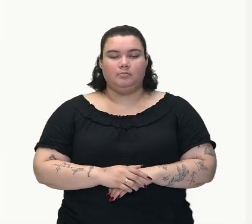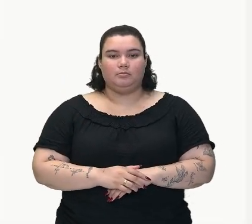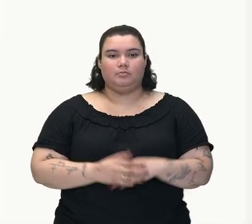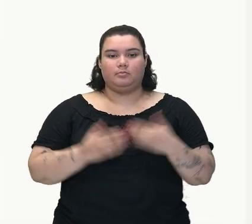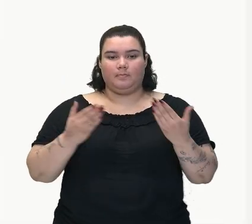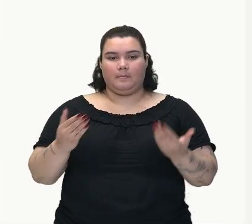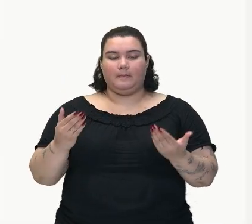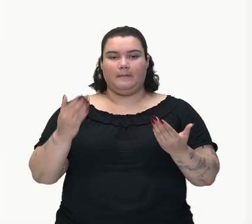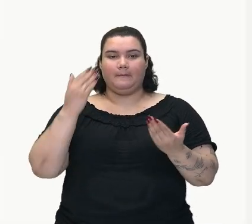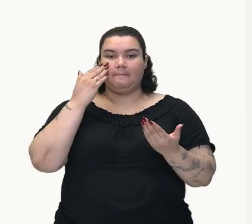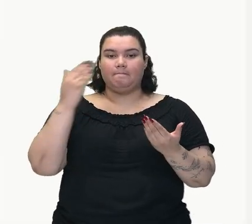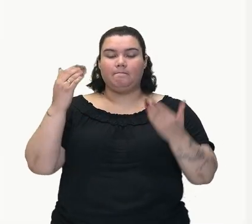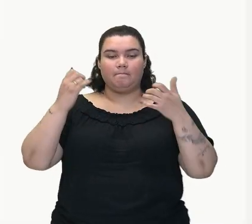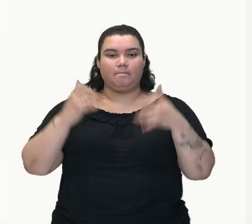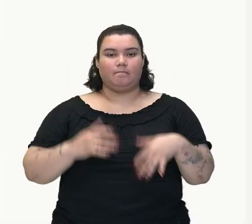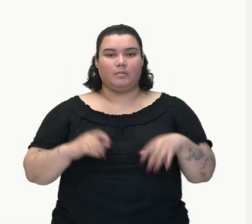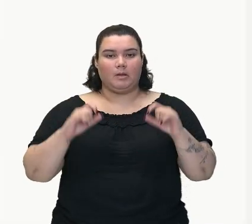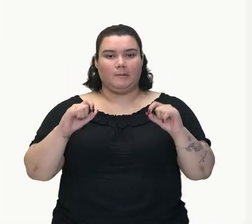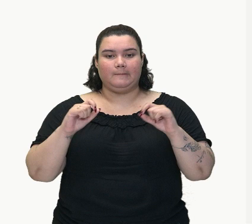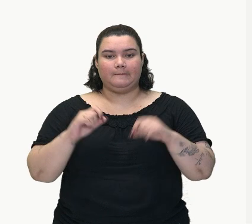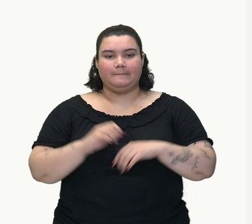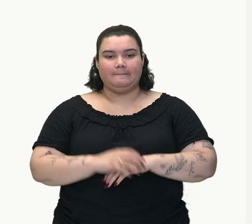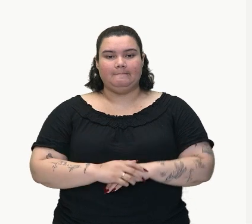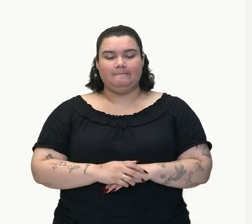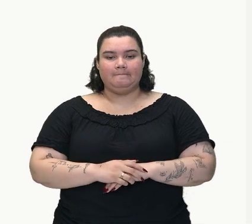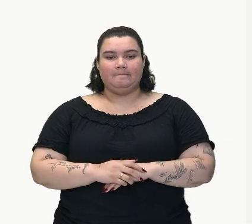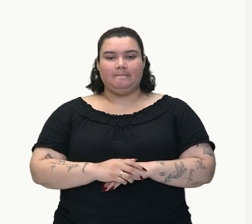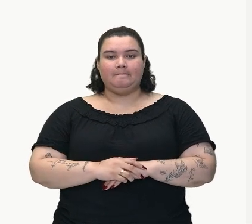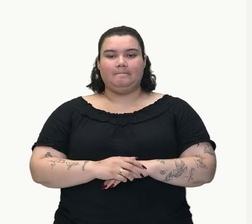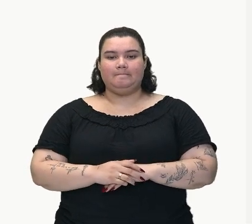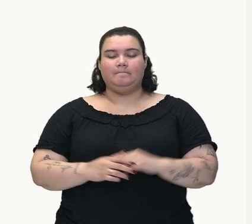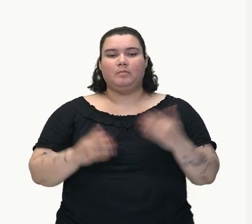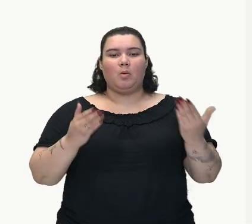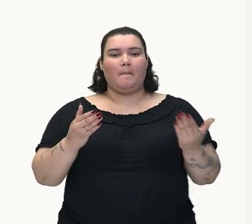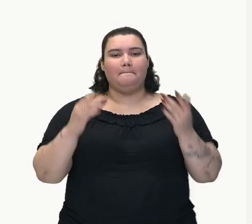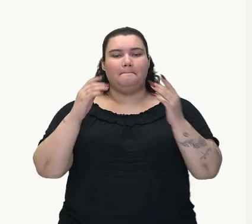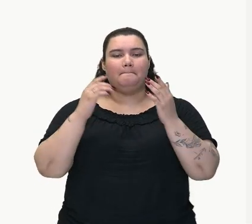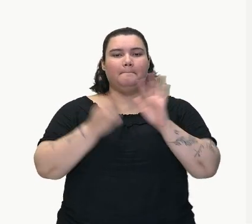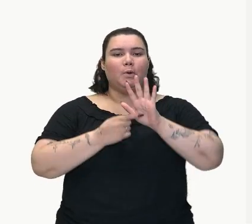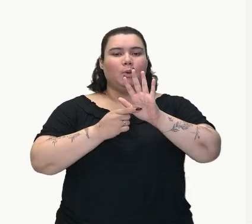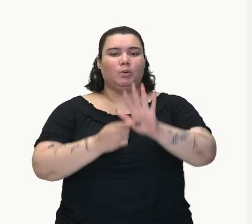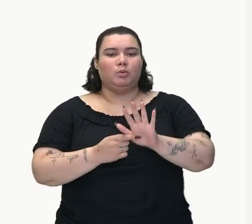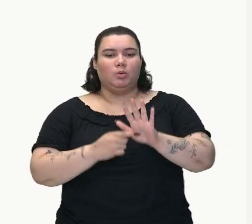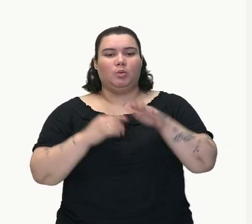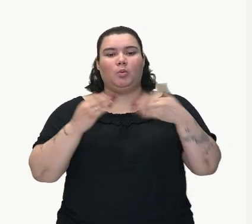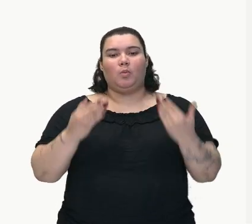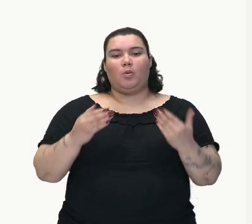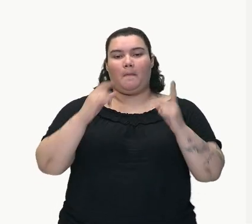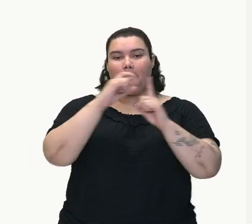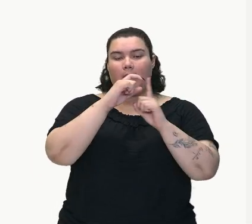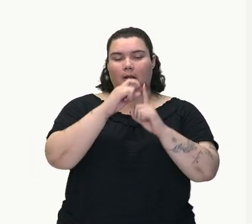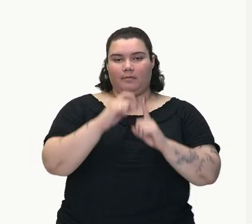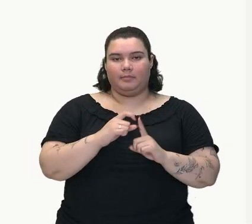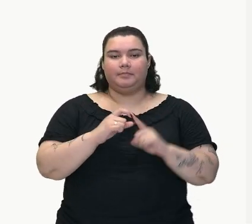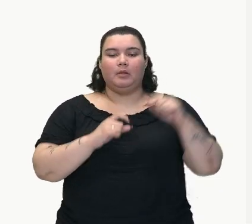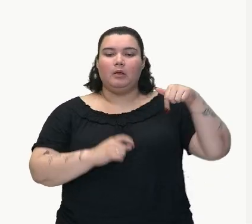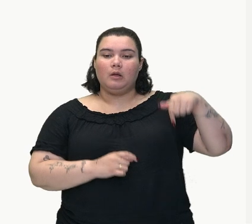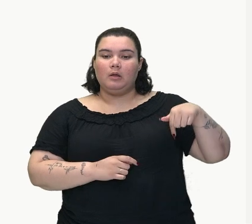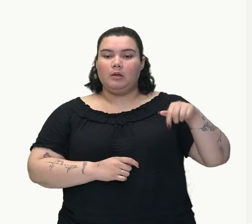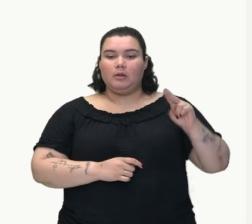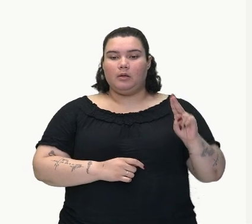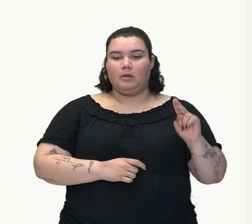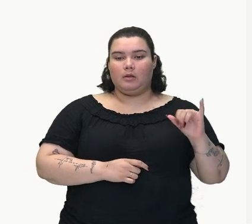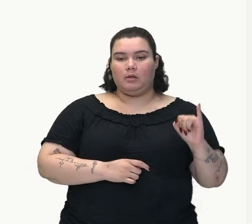aí, olha, observem. Ninguém assistiu ao formidável enterro de tua última quimera. A